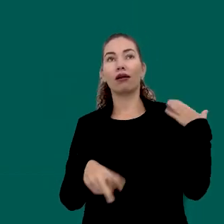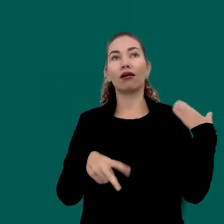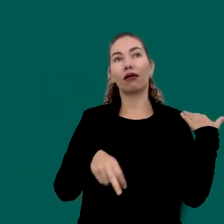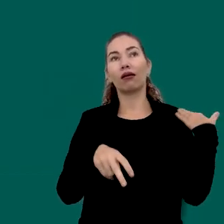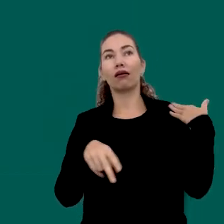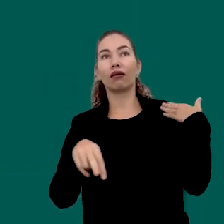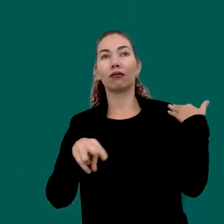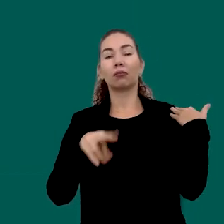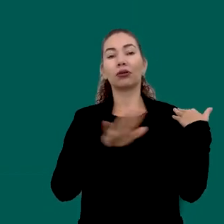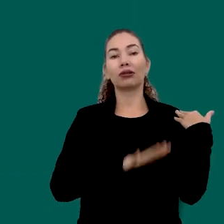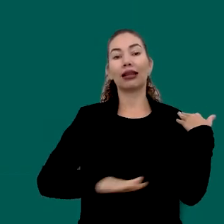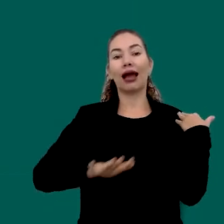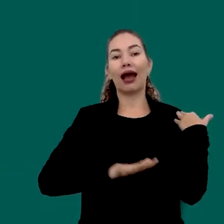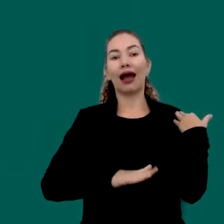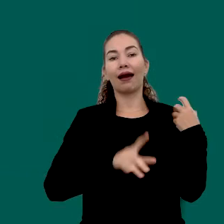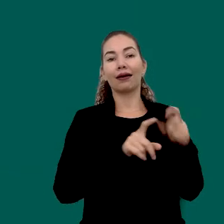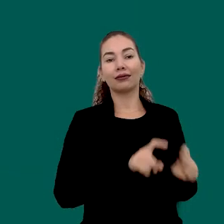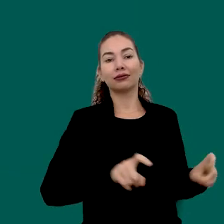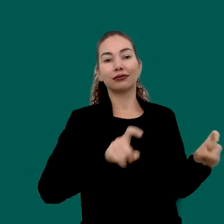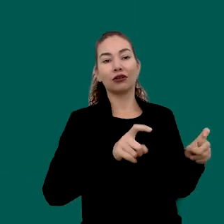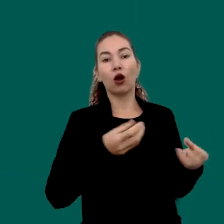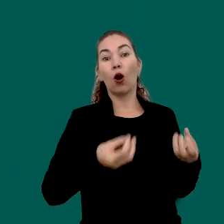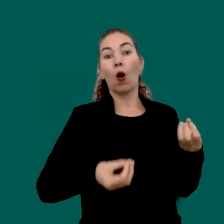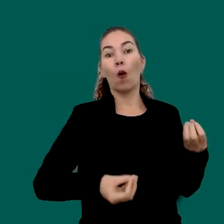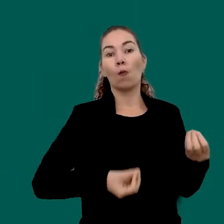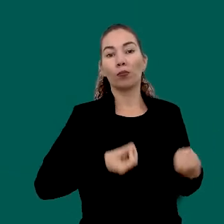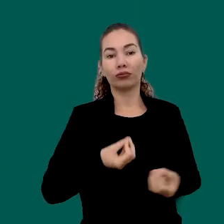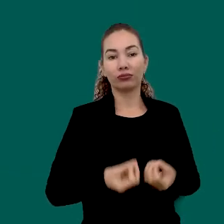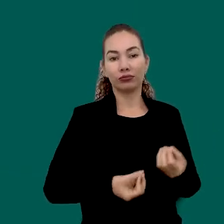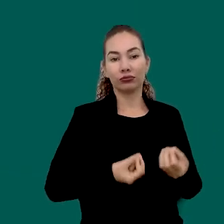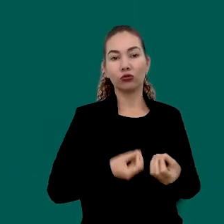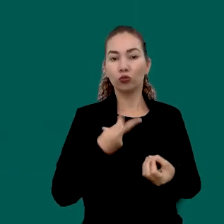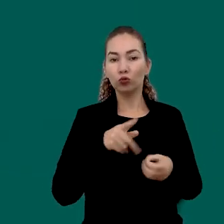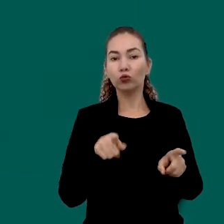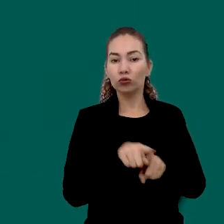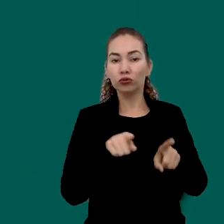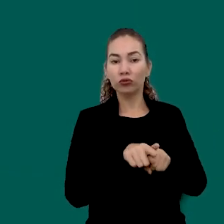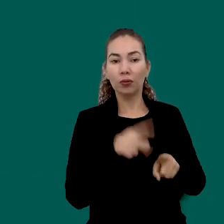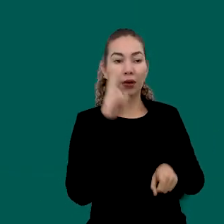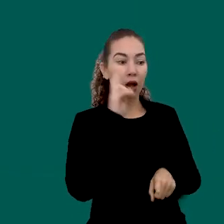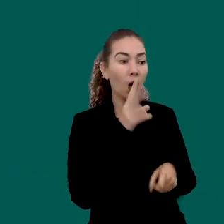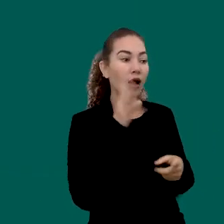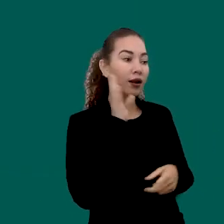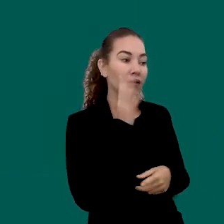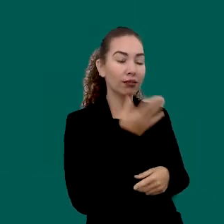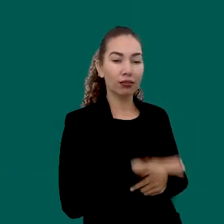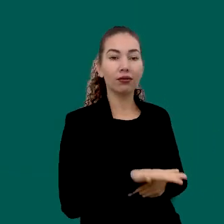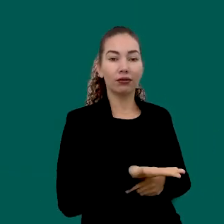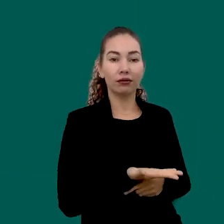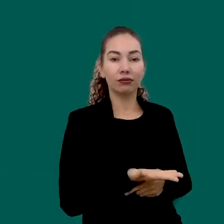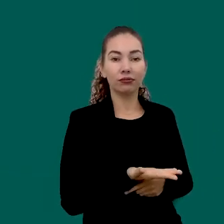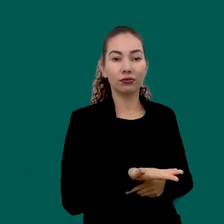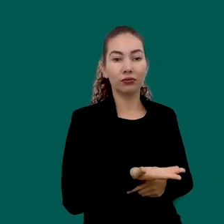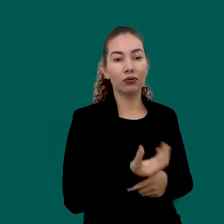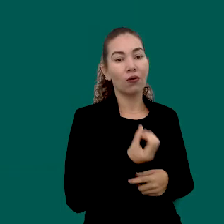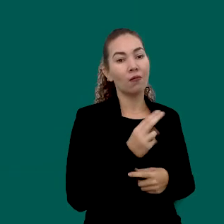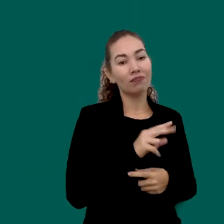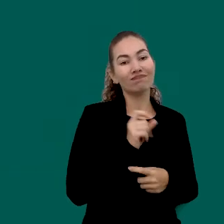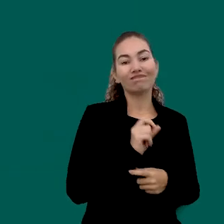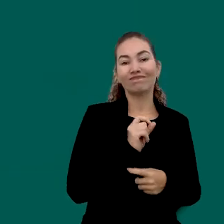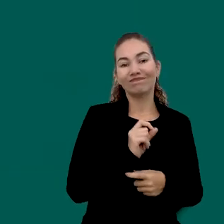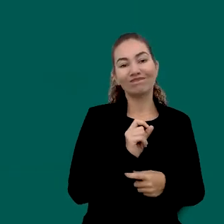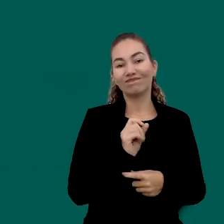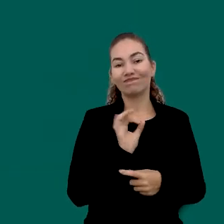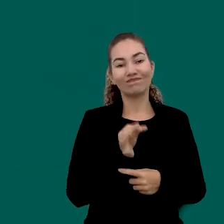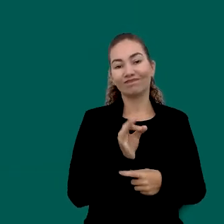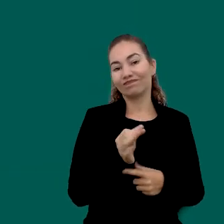esse passeio num ambiente digital? De trazer para o ambiente digital e dizer assim, não, cara, tu também está passeando, olha aqui que legal, né?